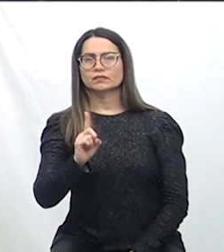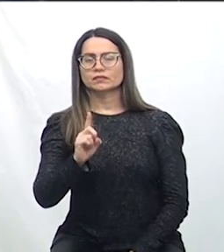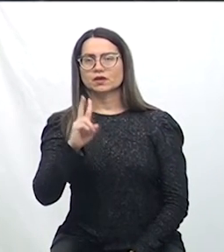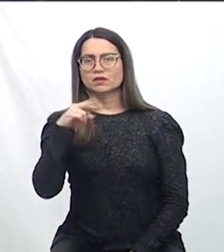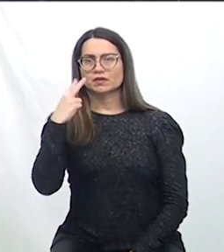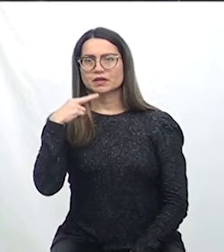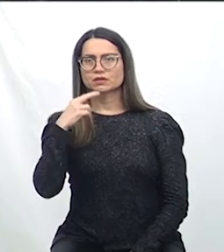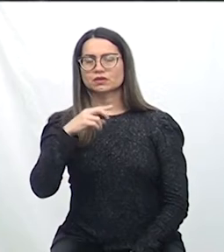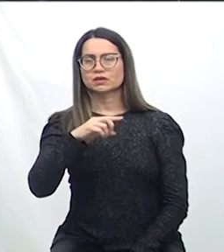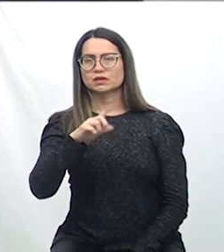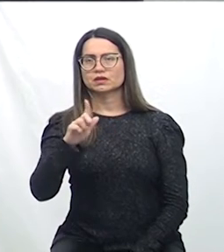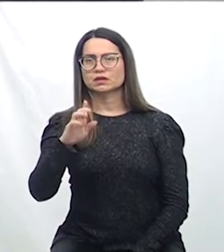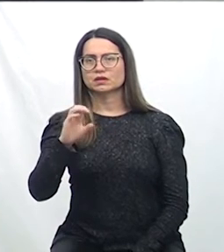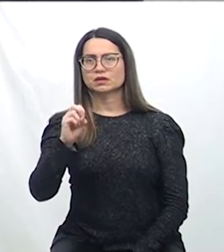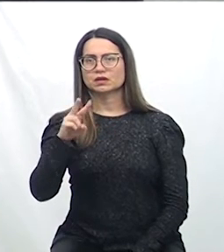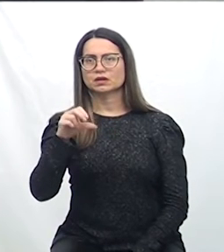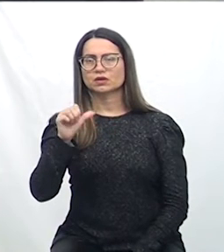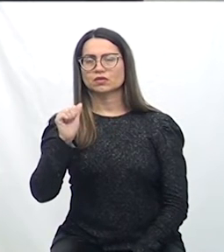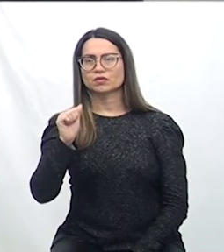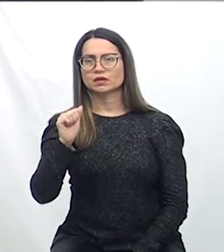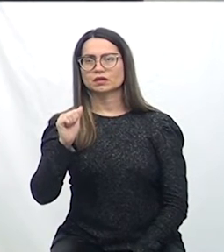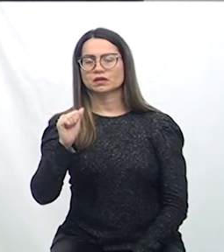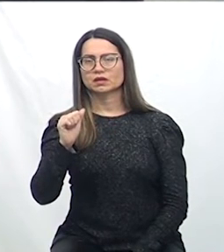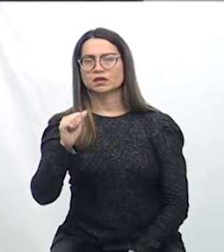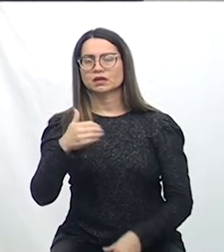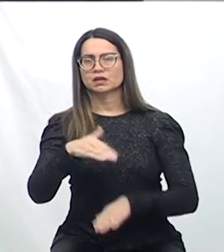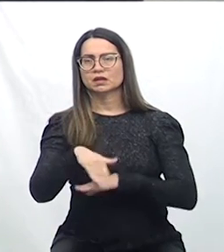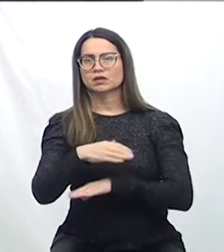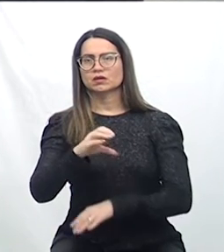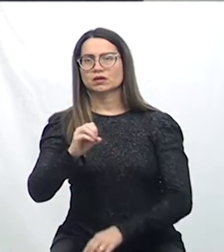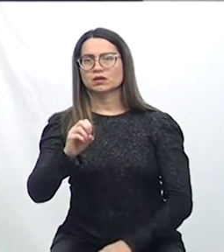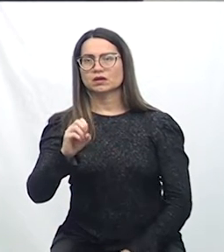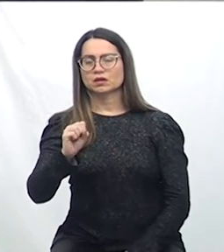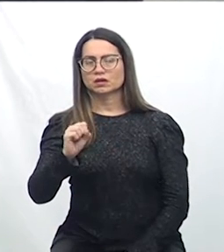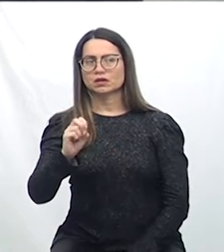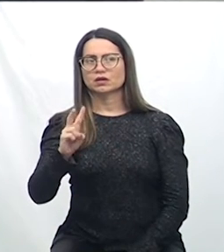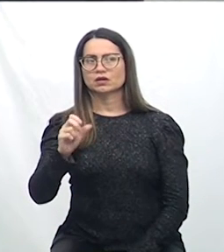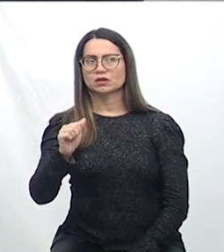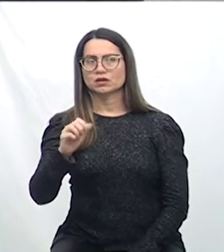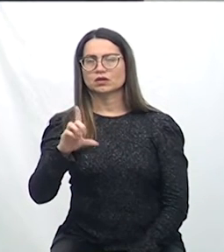na pavimentação asfáltica da rua Oswaldo Búrigo, bairro Milanese. Requerimento